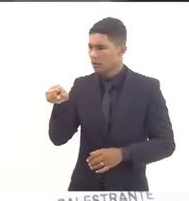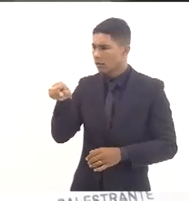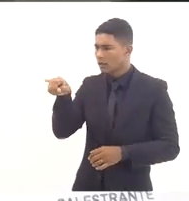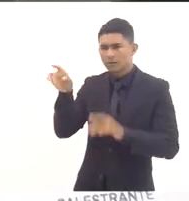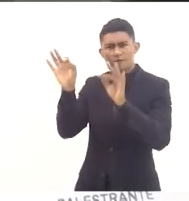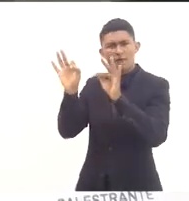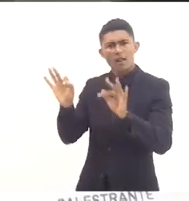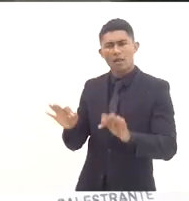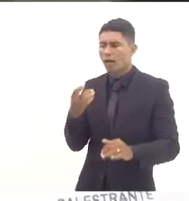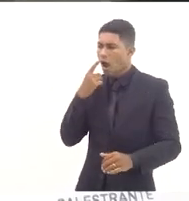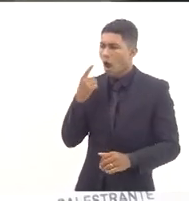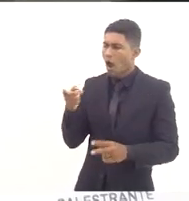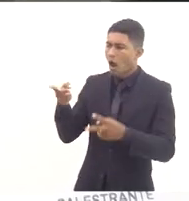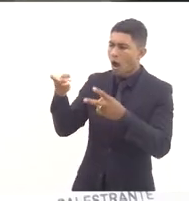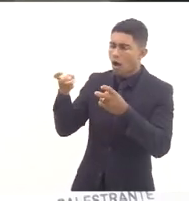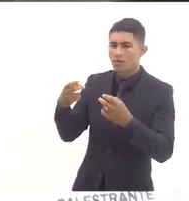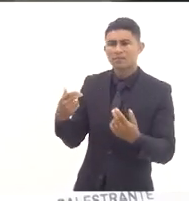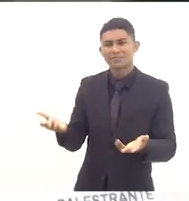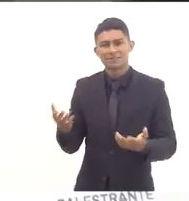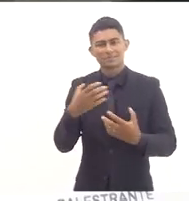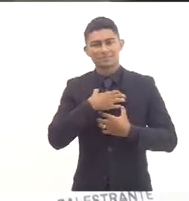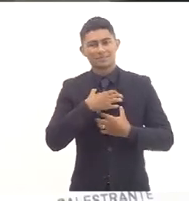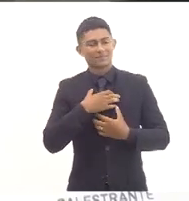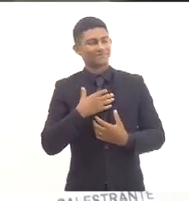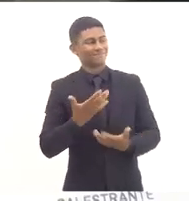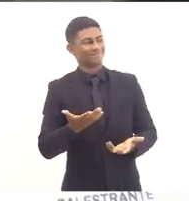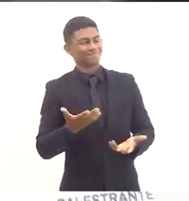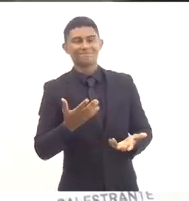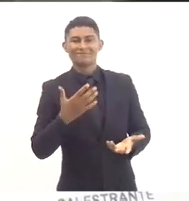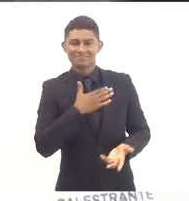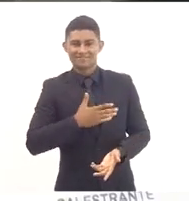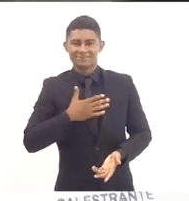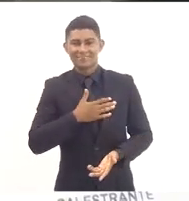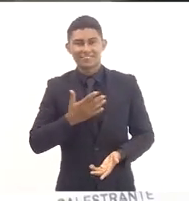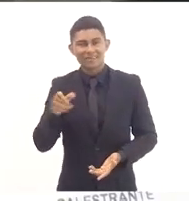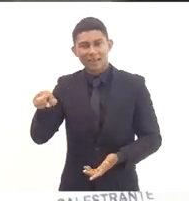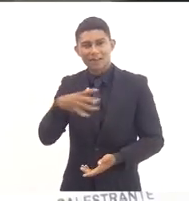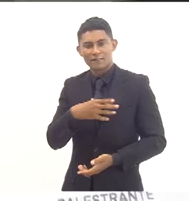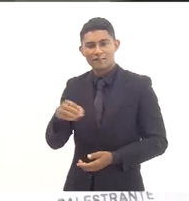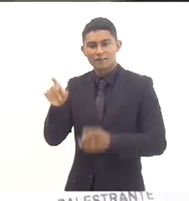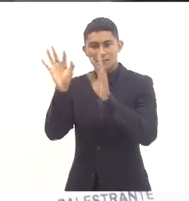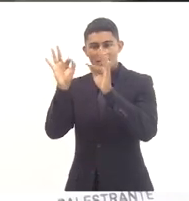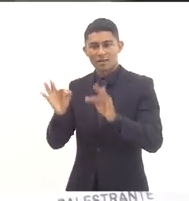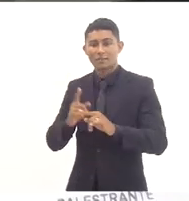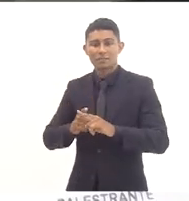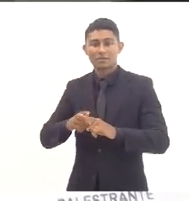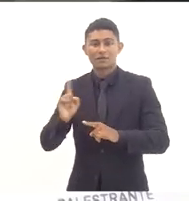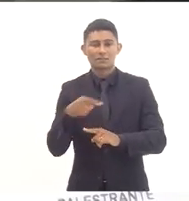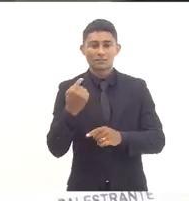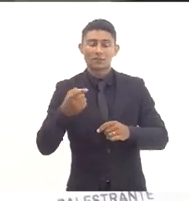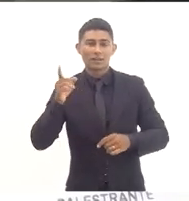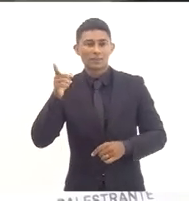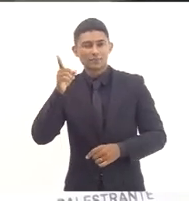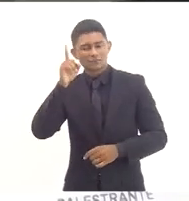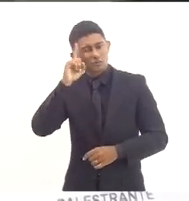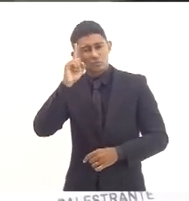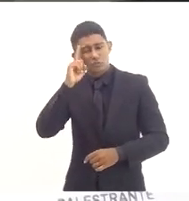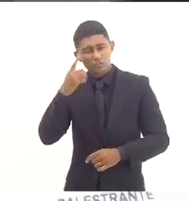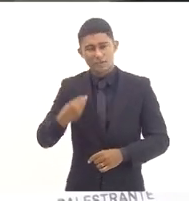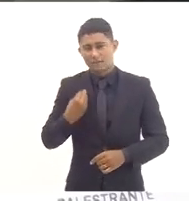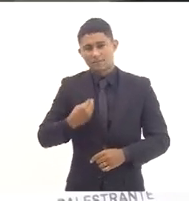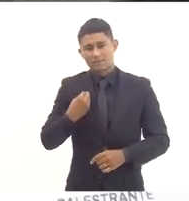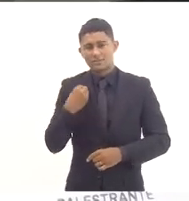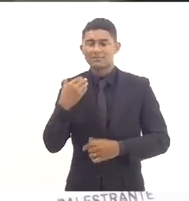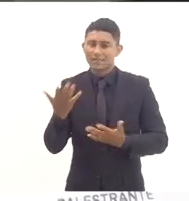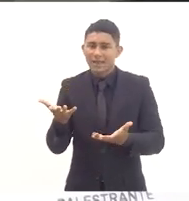eu acho que não tenho nada mais gratificante numa mãe do que ouvir que seu filho é feliz porque é isso que a gente busca na nossa vida também e eu vi que